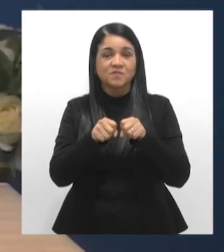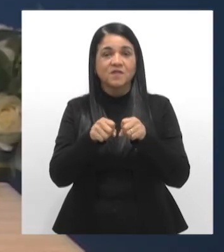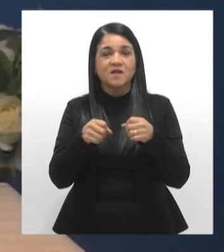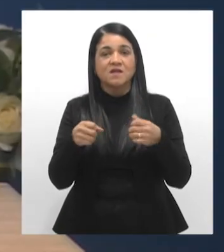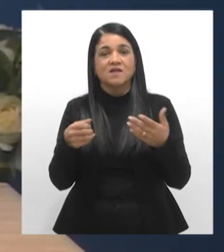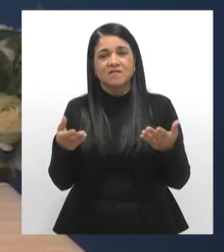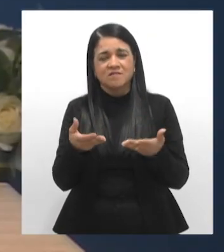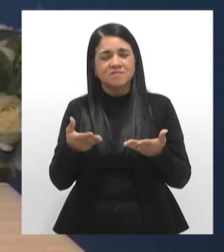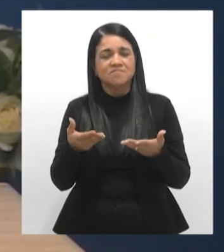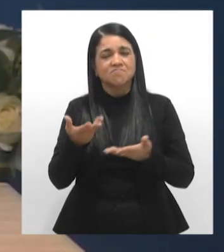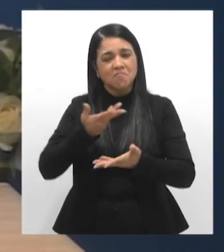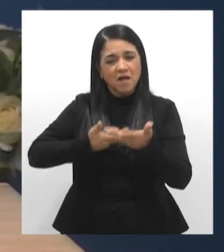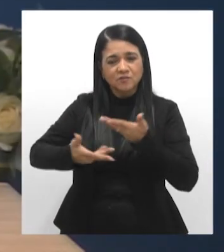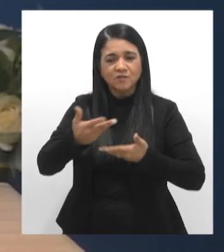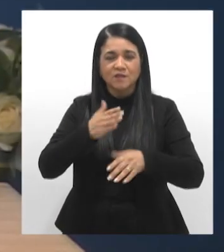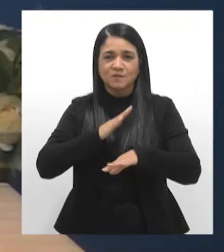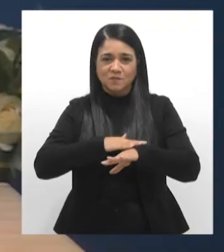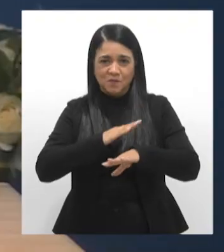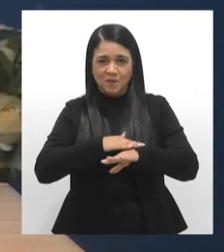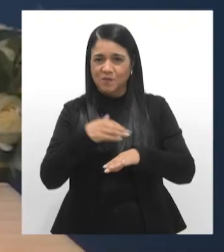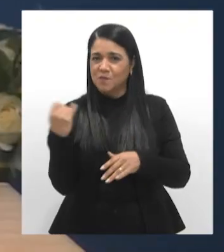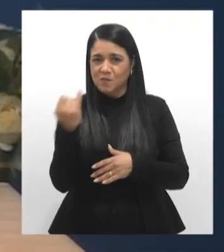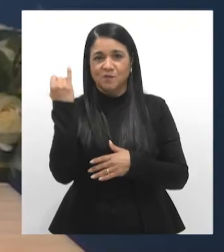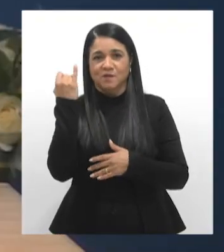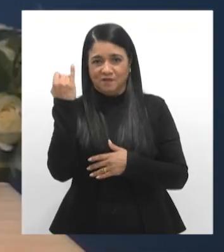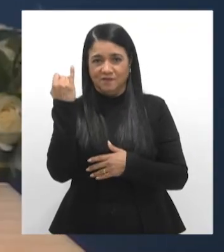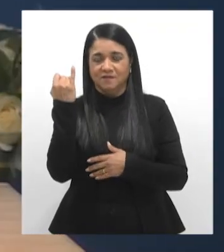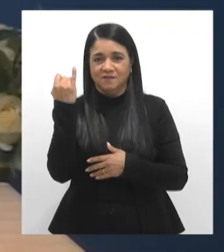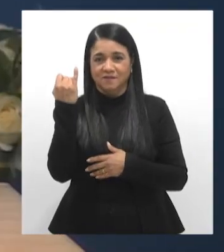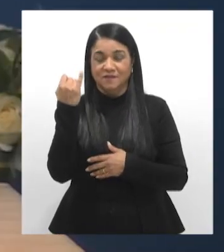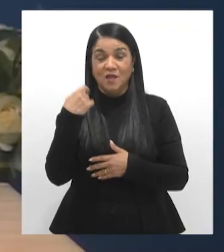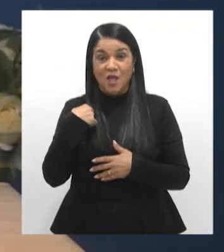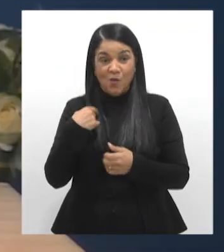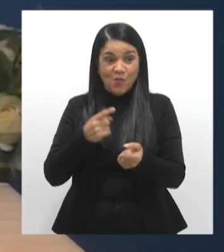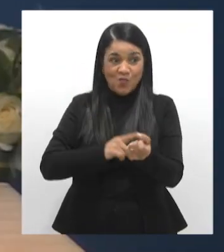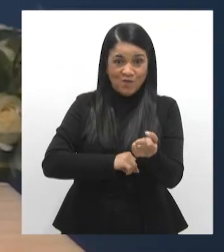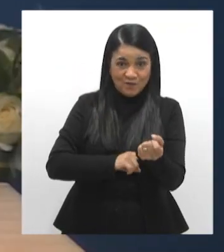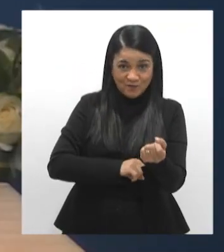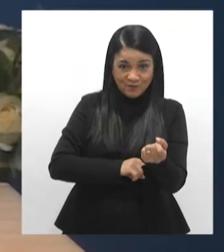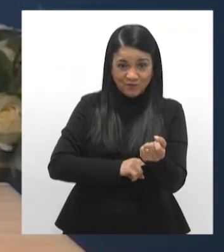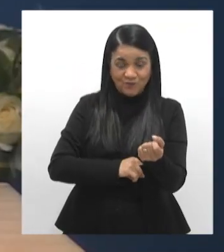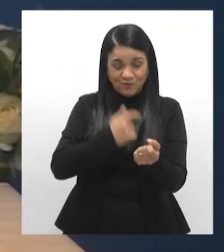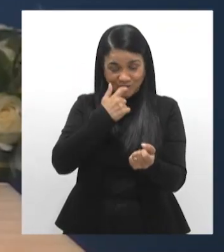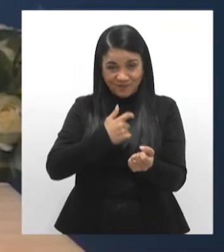esse momento aqui, estando do outro lado. É um nervosismo,